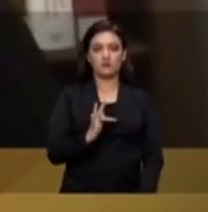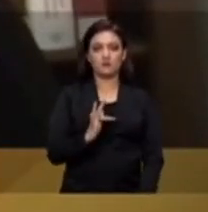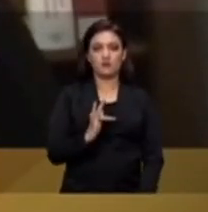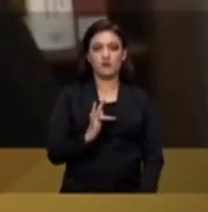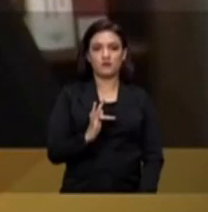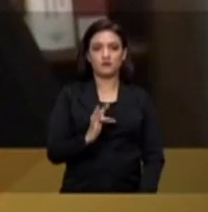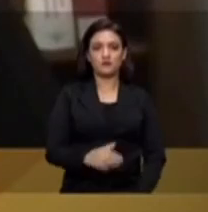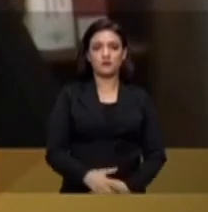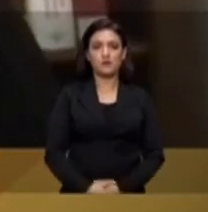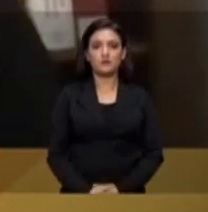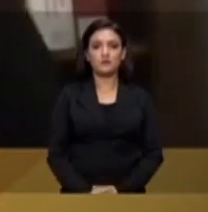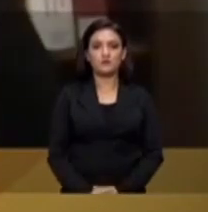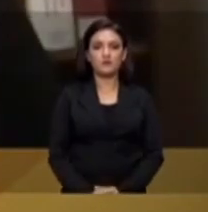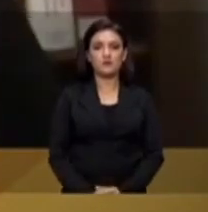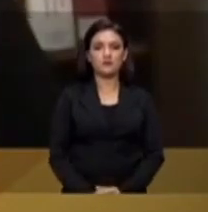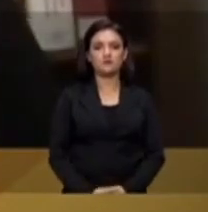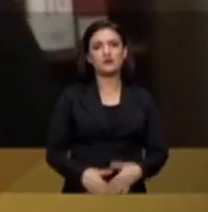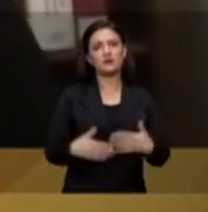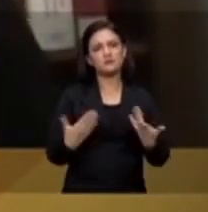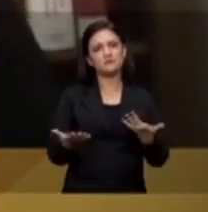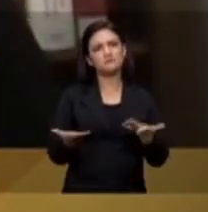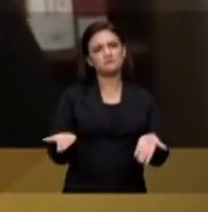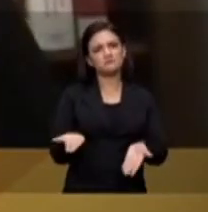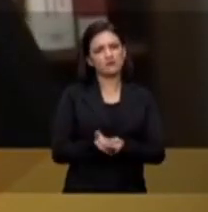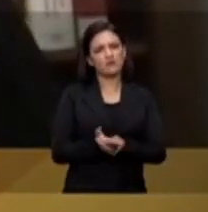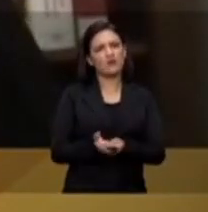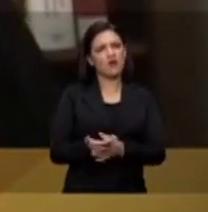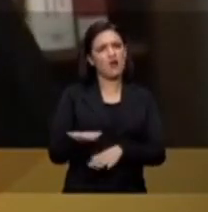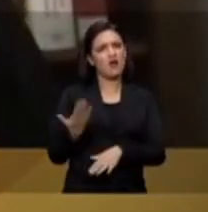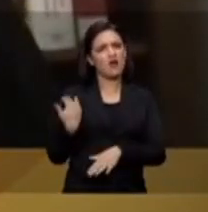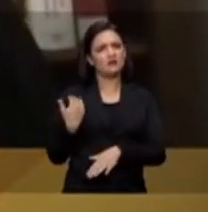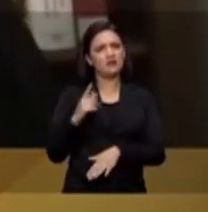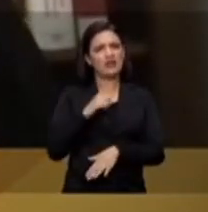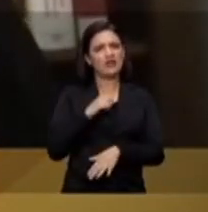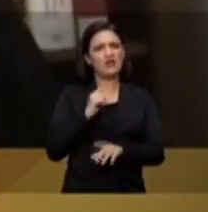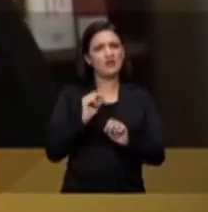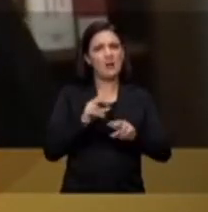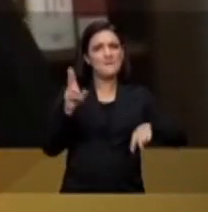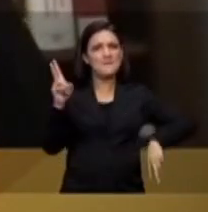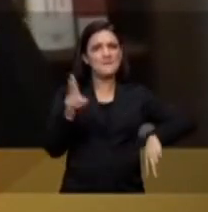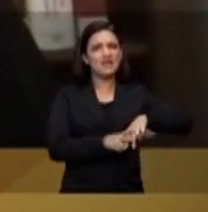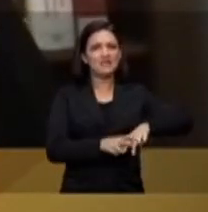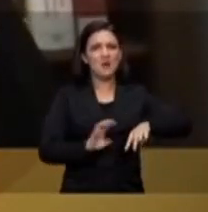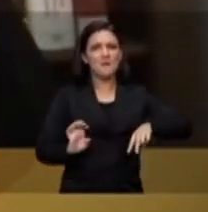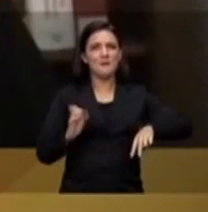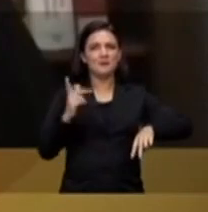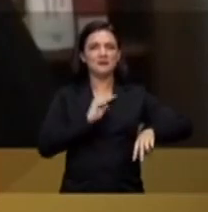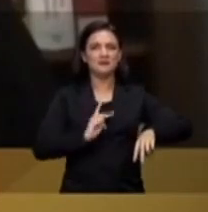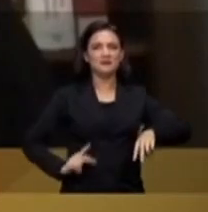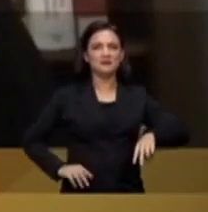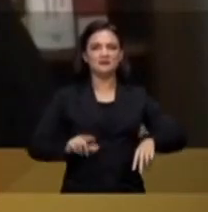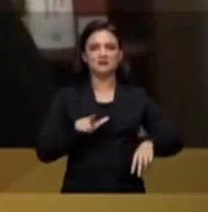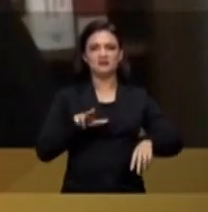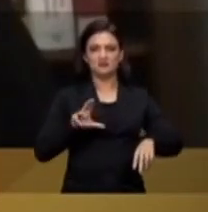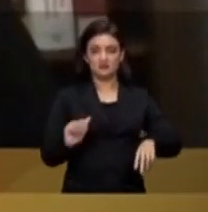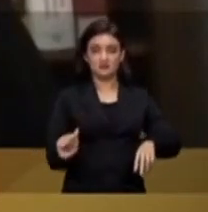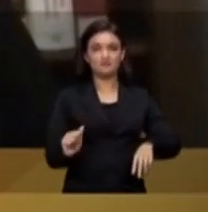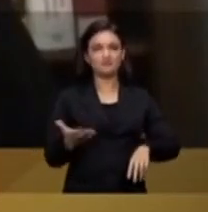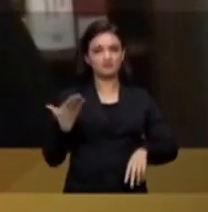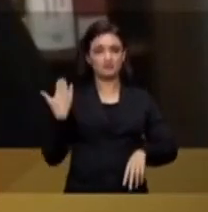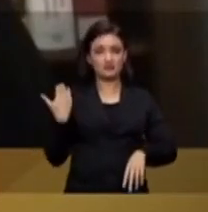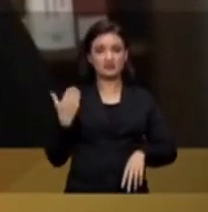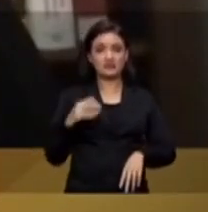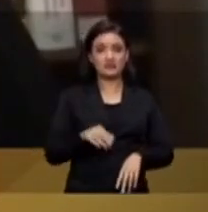Federal. No caso anterior, que resultou na prisão do ex-presidente Luiz Inácio Lula da Silva